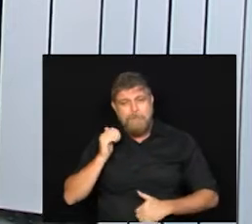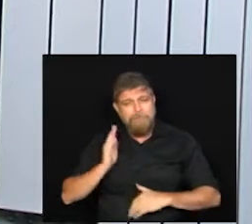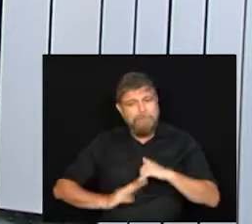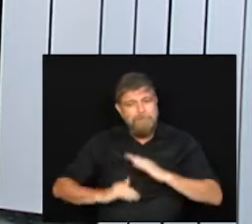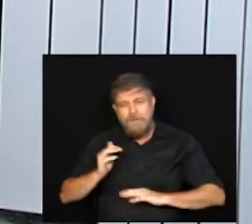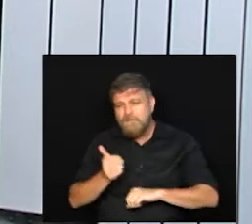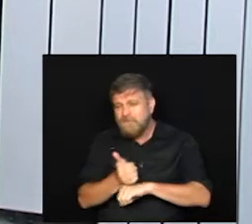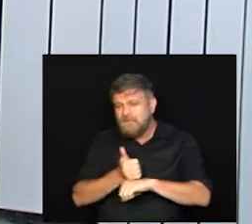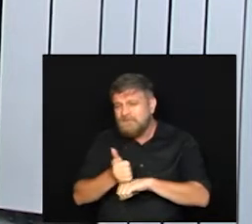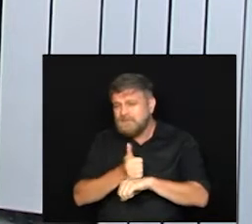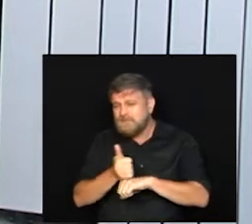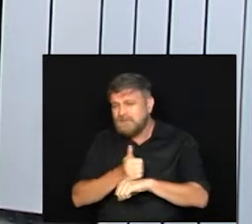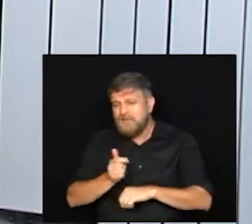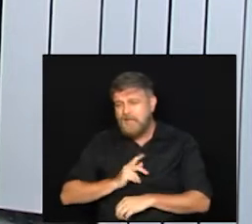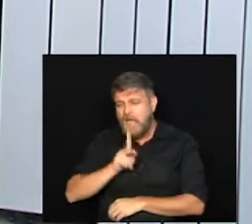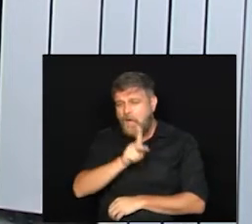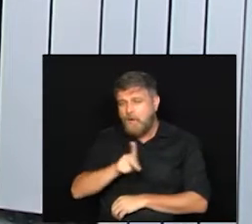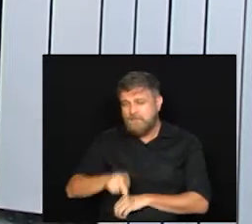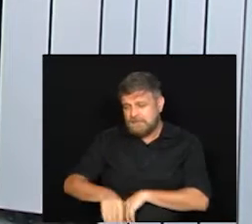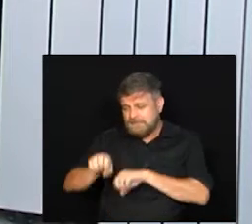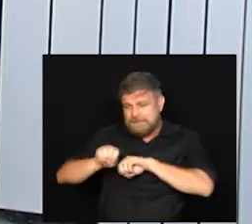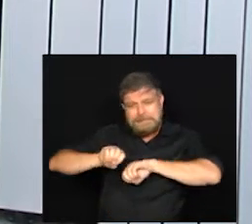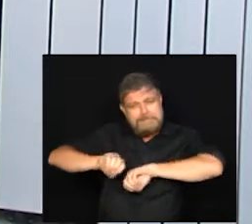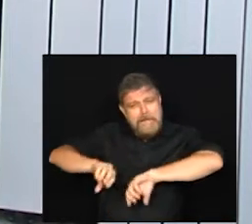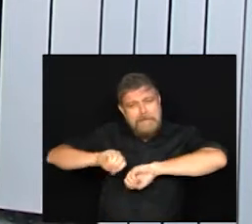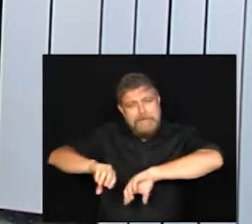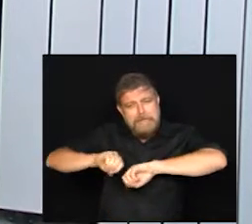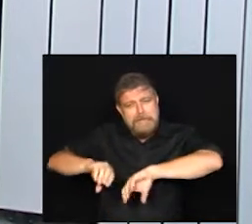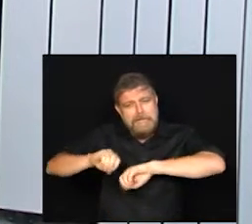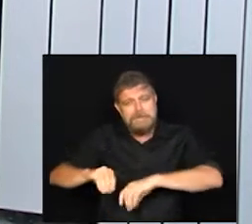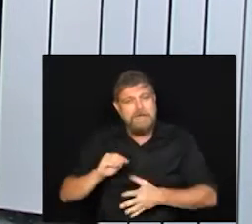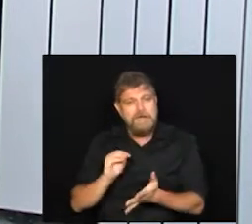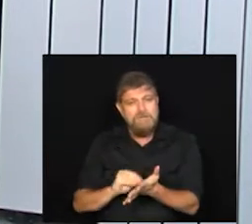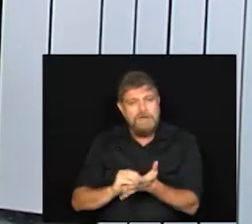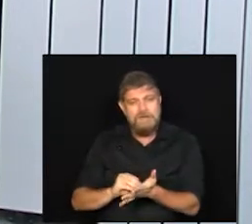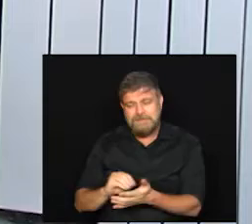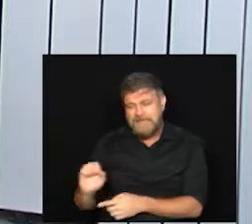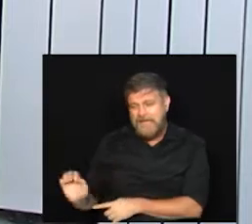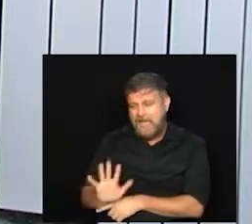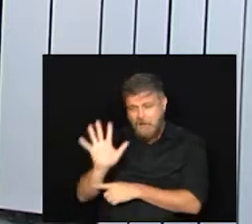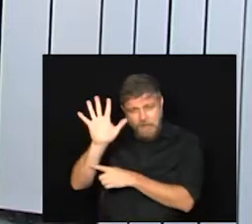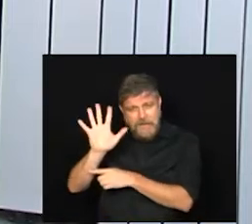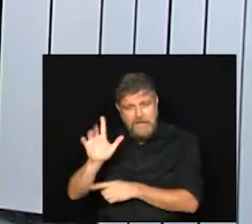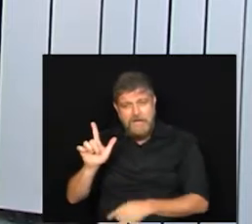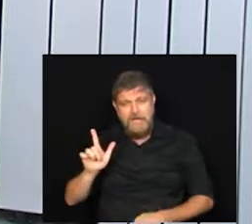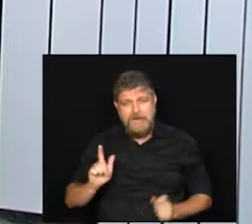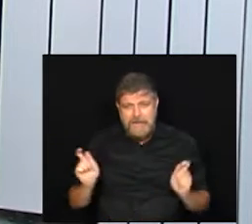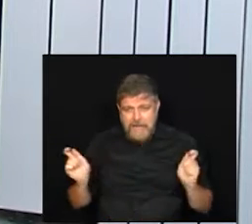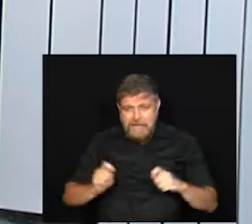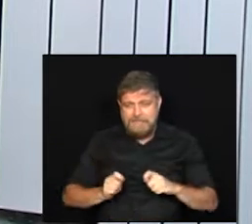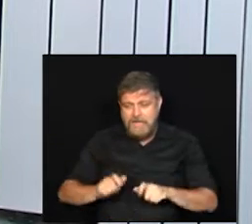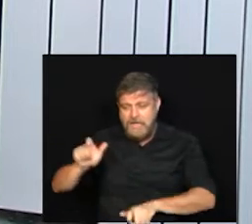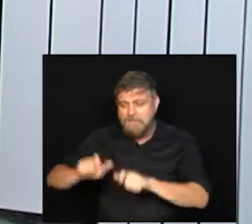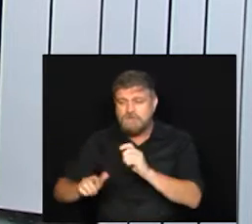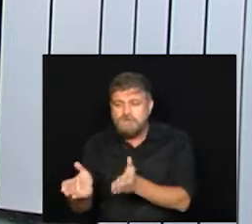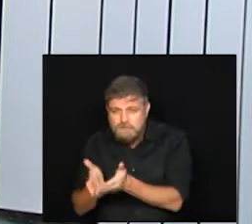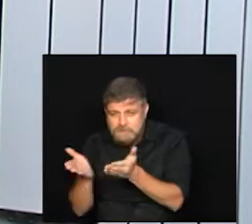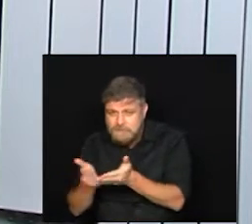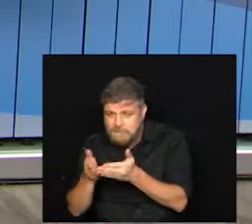são professores para ensinar as crianças, é uma modalidade cara, consegue levar isso para as pessoas